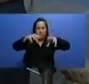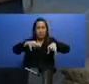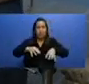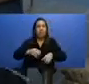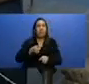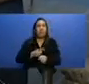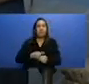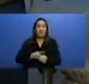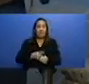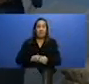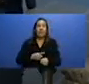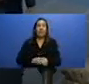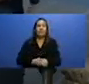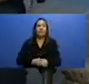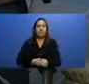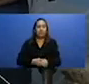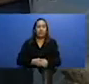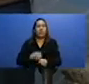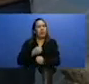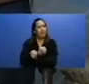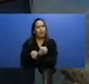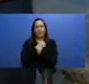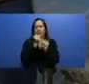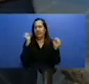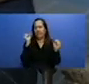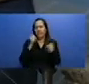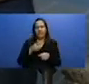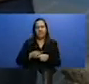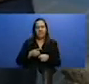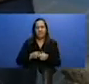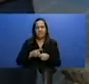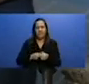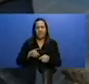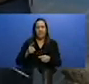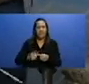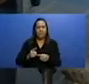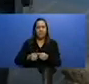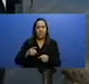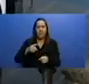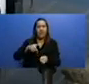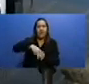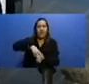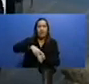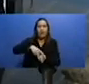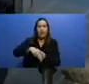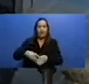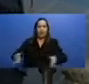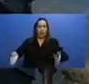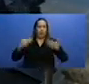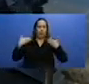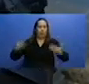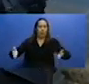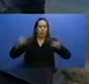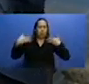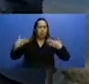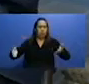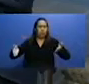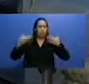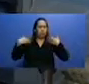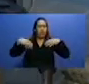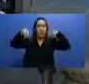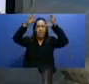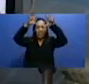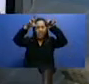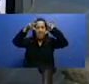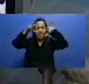posso responder. Nevar em Barretos é impossível mesmo, né? Seria gostoso se nevasse, mas,